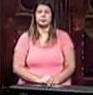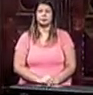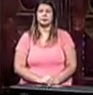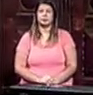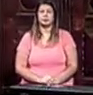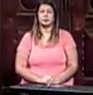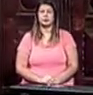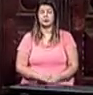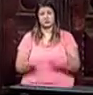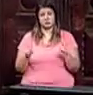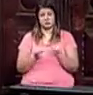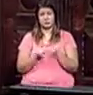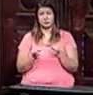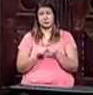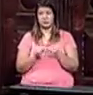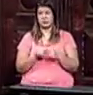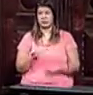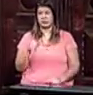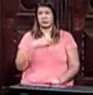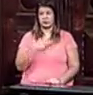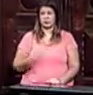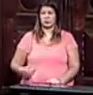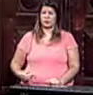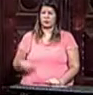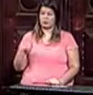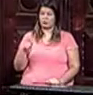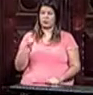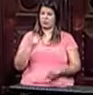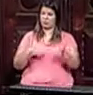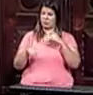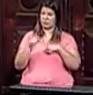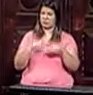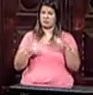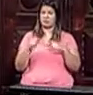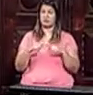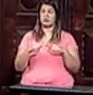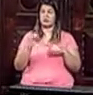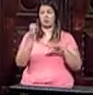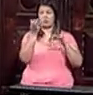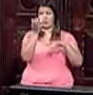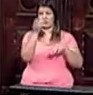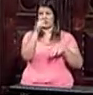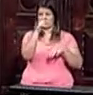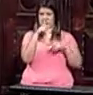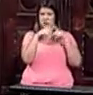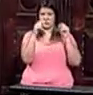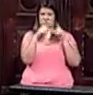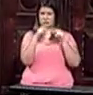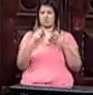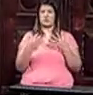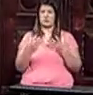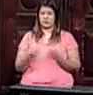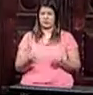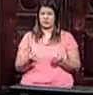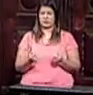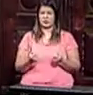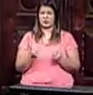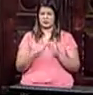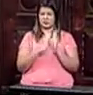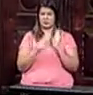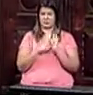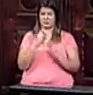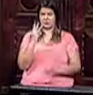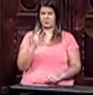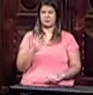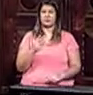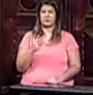E, ao mesmo tempo, quando o governo negocia com o Congresso Nacional a aprovação do 343,